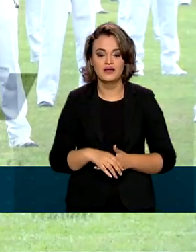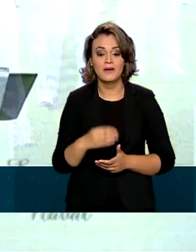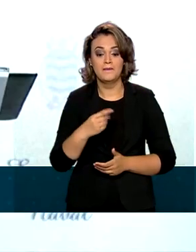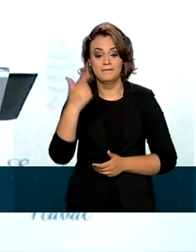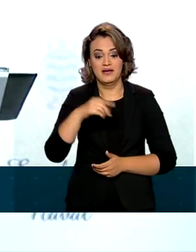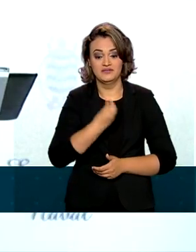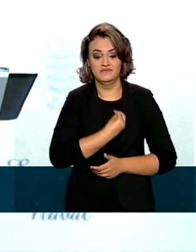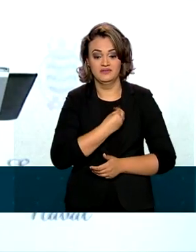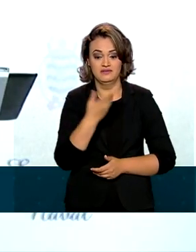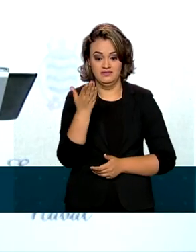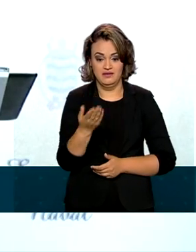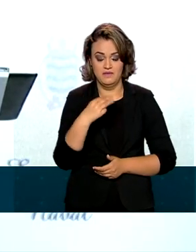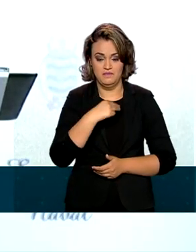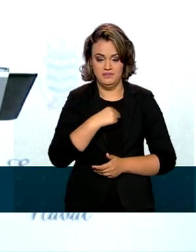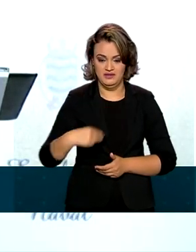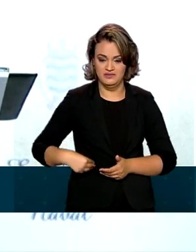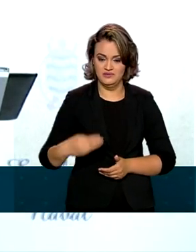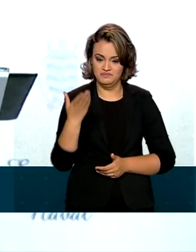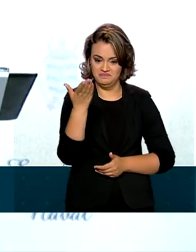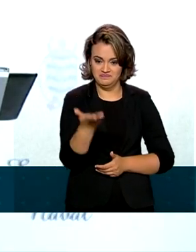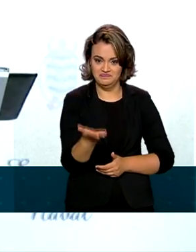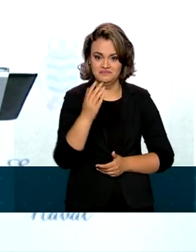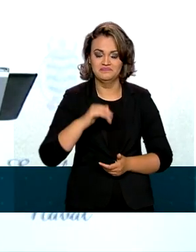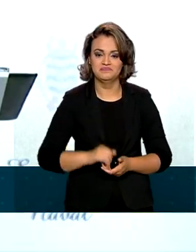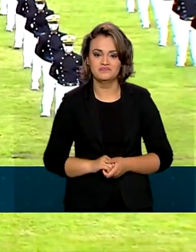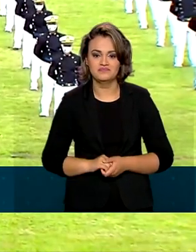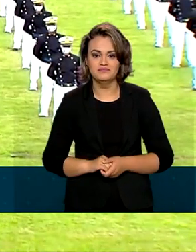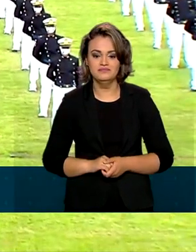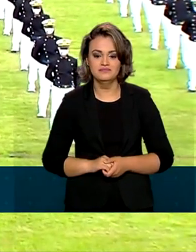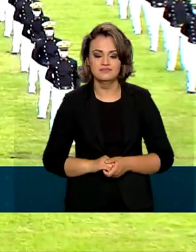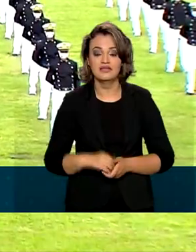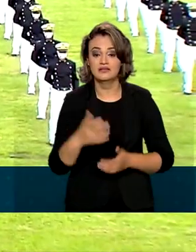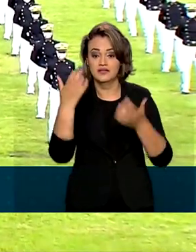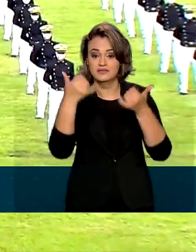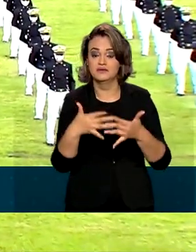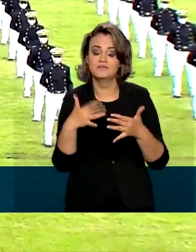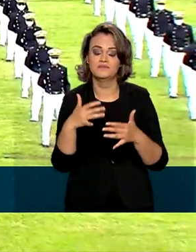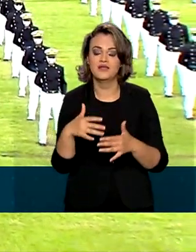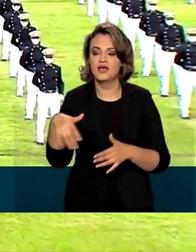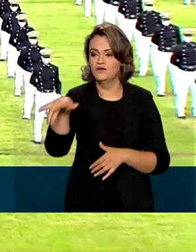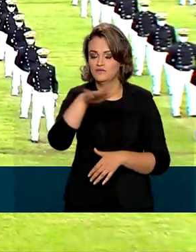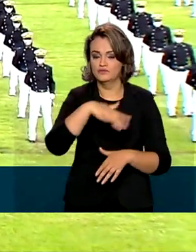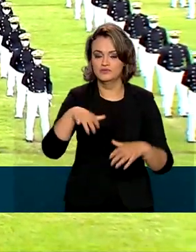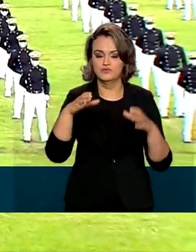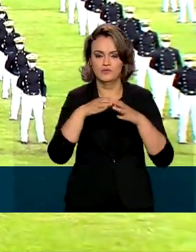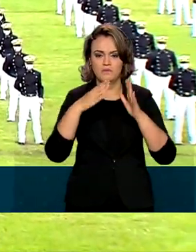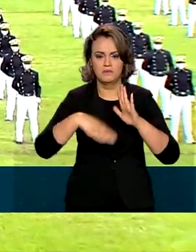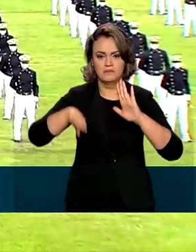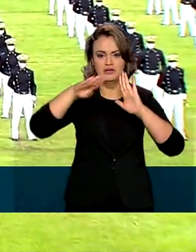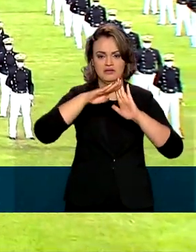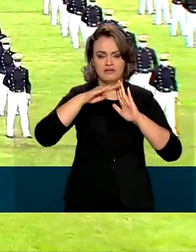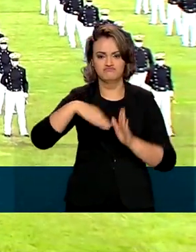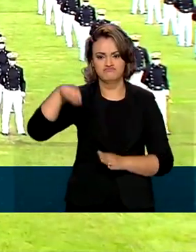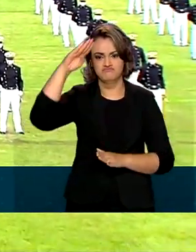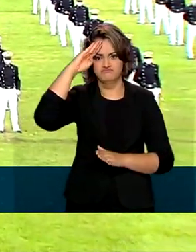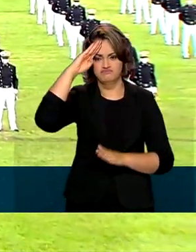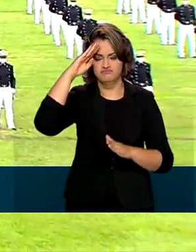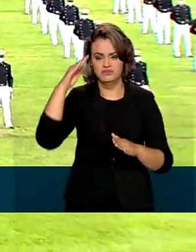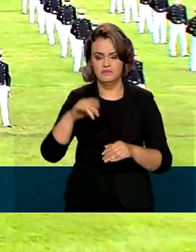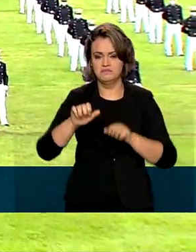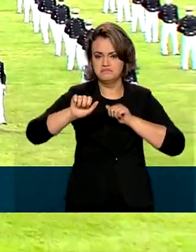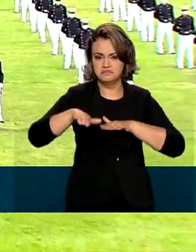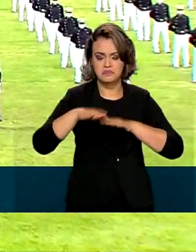teve a presença do ministro da Defesa General Braga Netto vitórias na nossa molinha do nosso exército da nossa força aérea